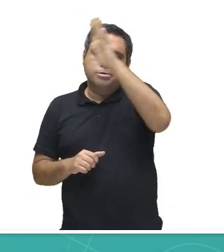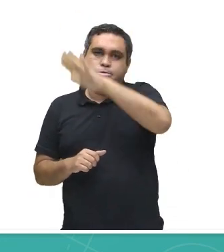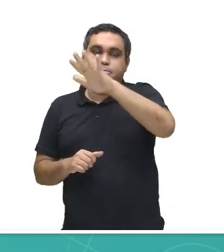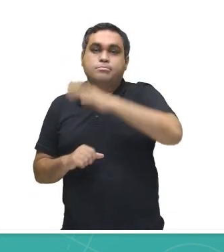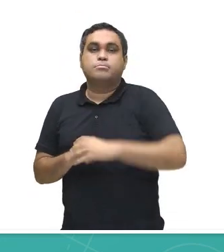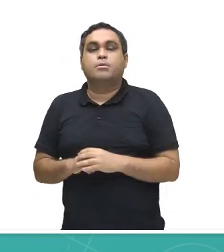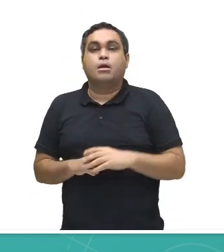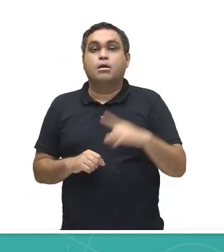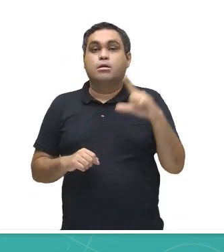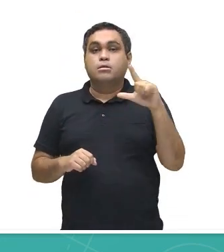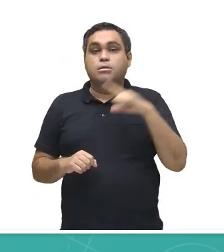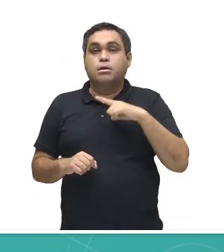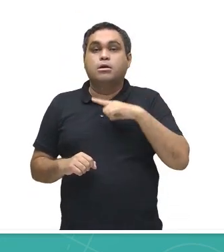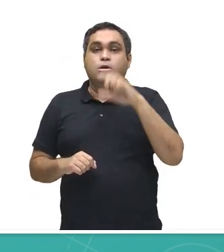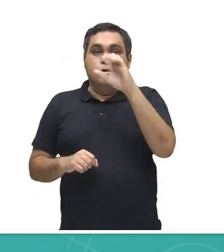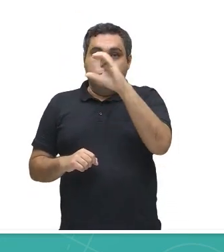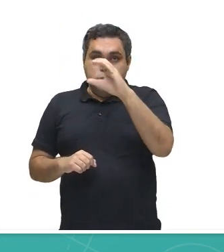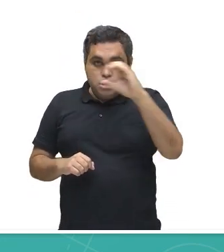Centro-Oeste,